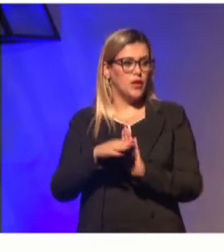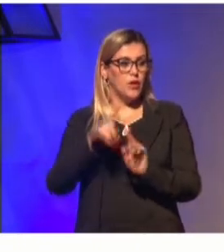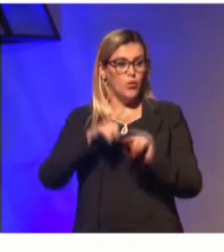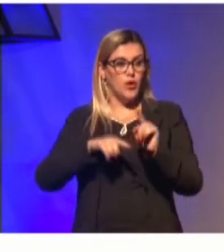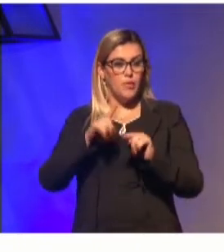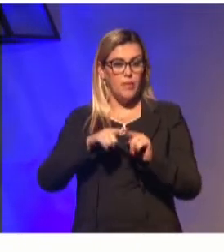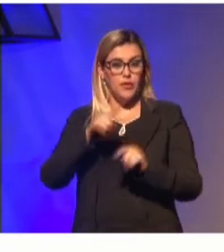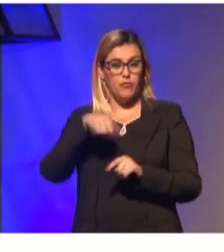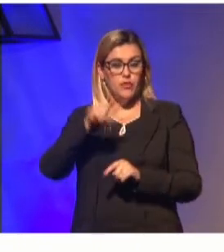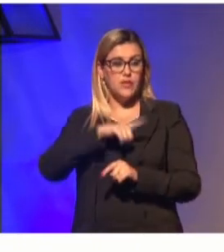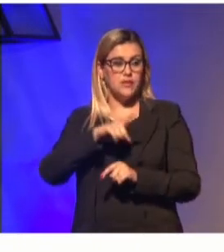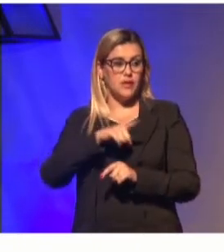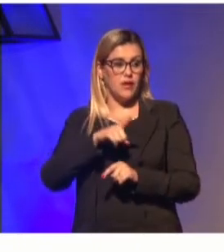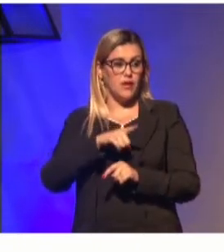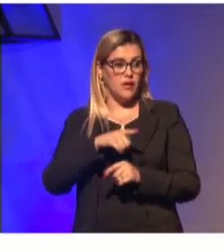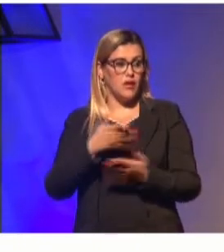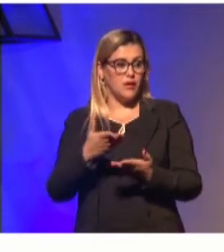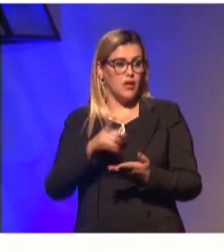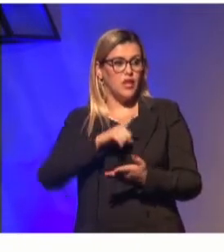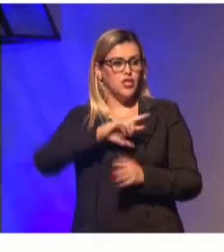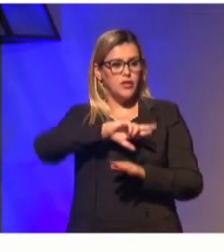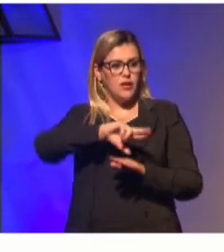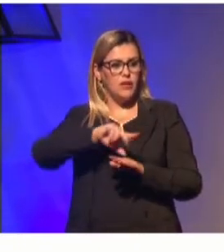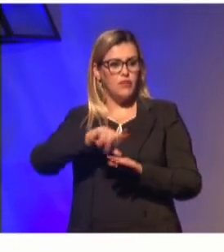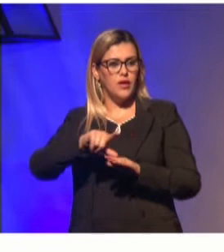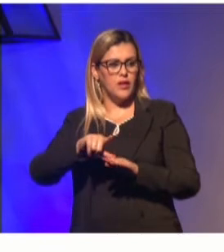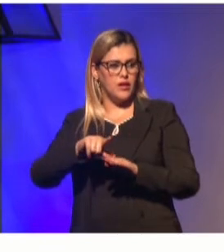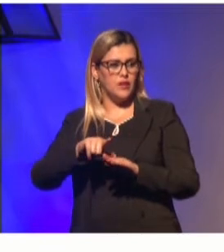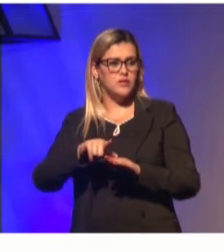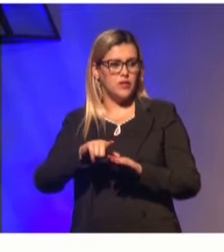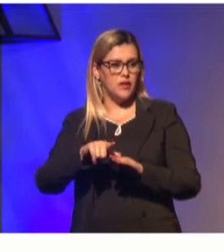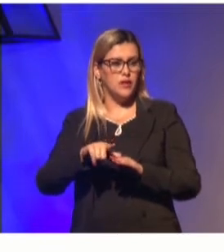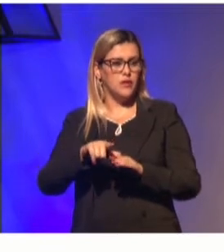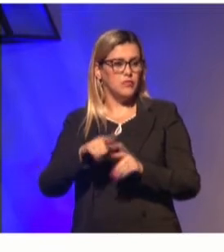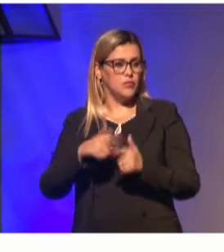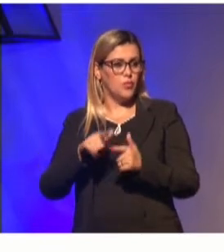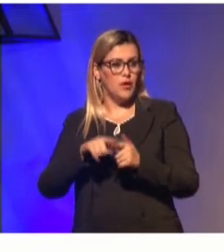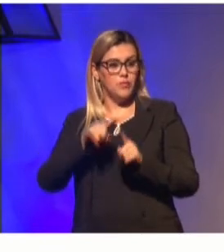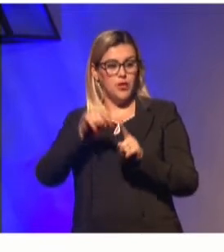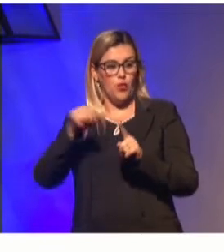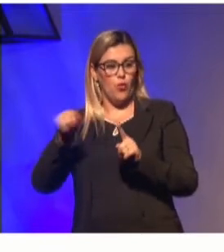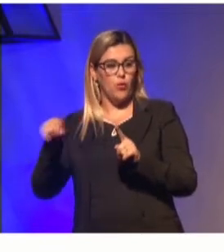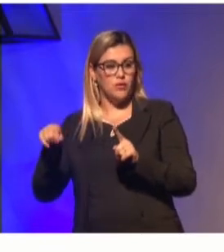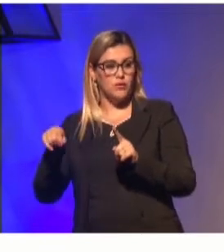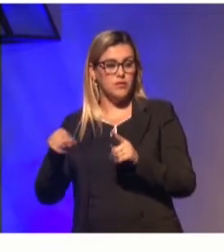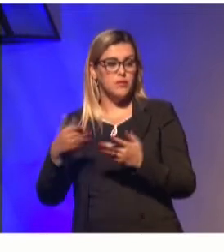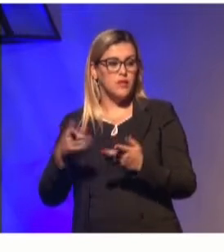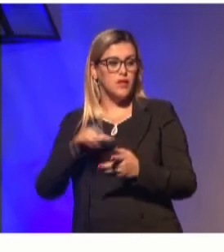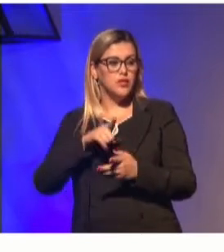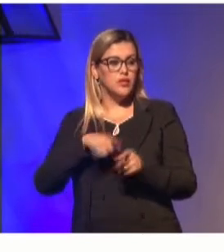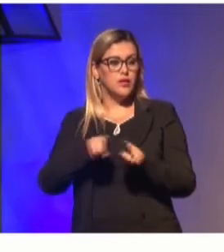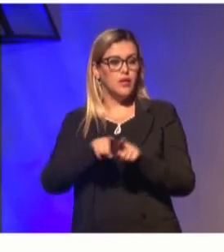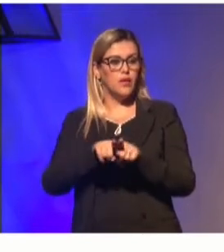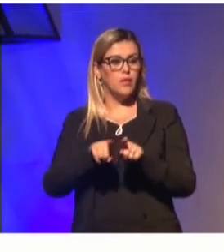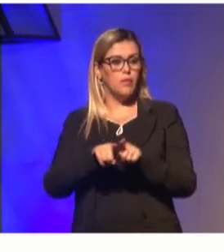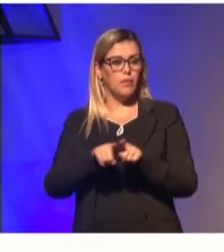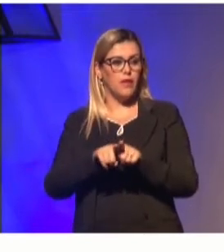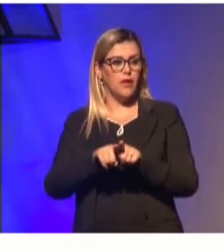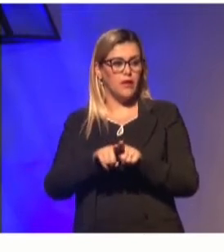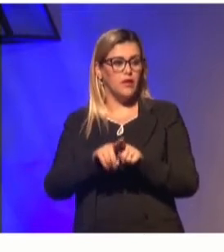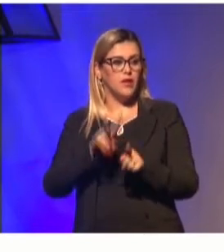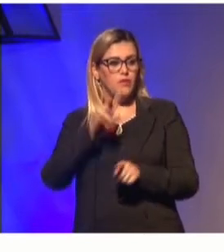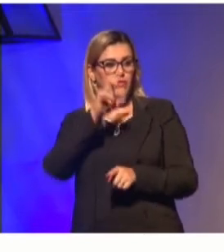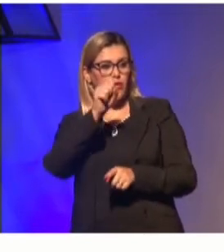sua clínica. Então, a gente tem diferentes espectros, né, diferentes comprimentos de onda. A gente tem a potência de saída